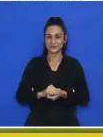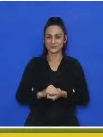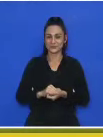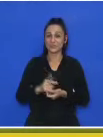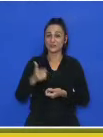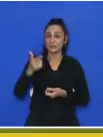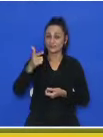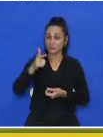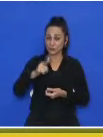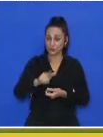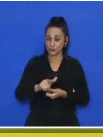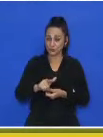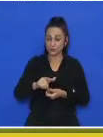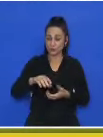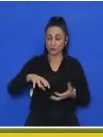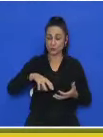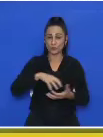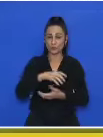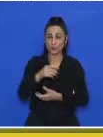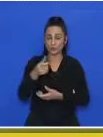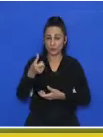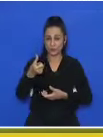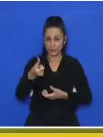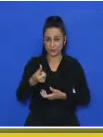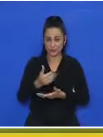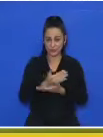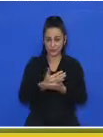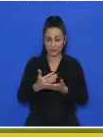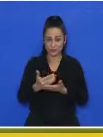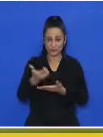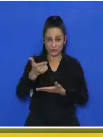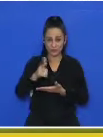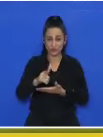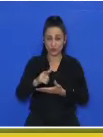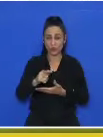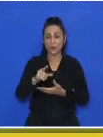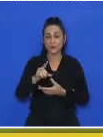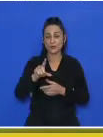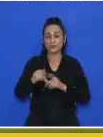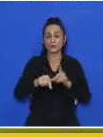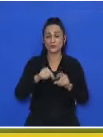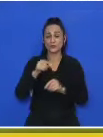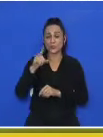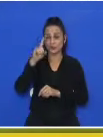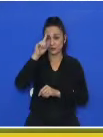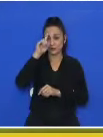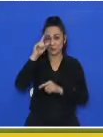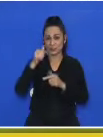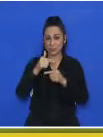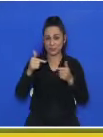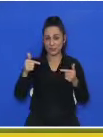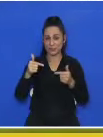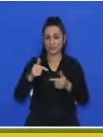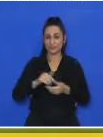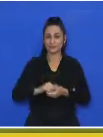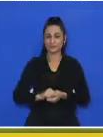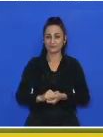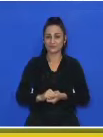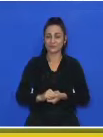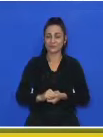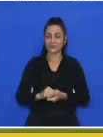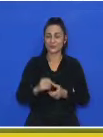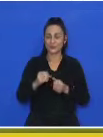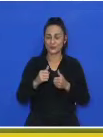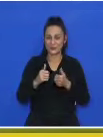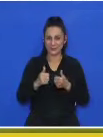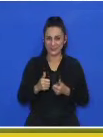Vamos reiniciar o funcionamento do globo número 6 para o sorteio do dia de sorte. Desceram todas as bolas.